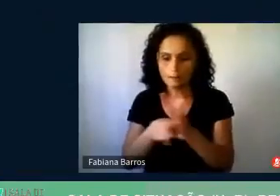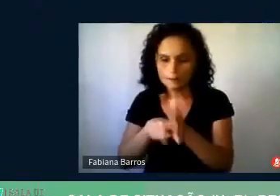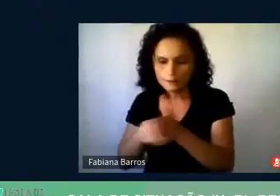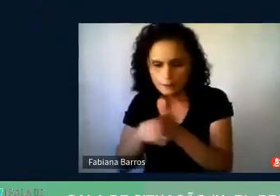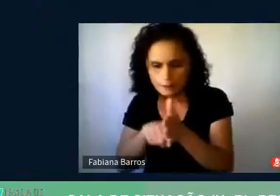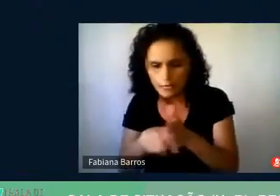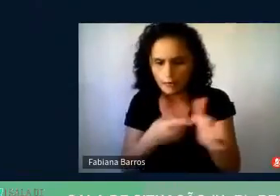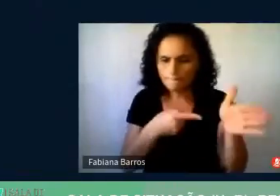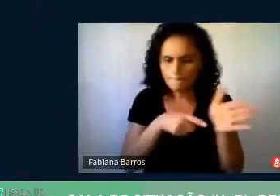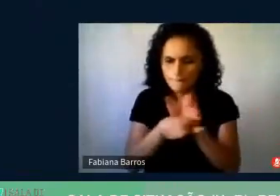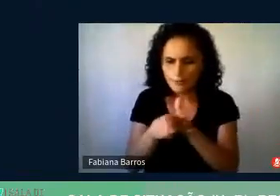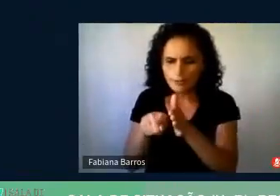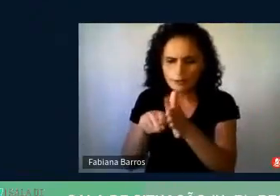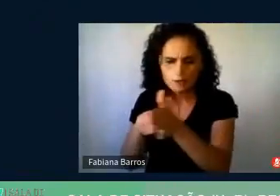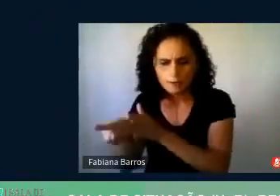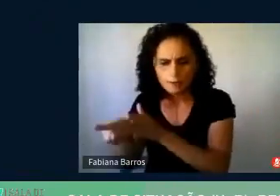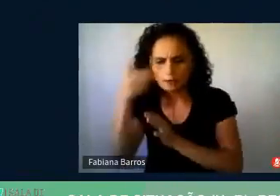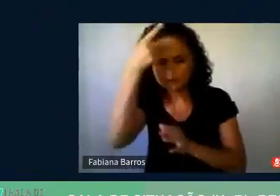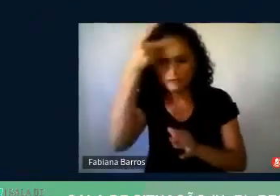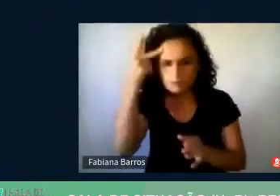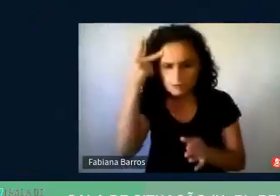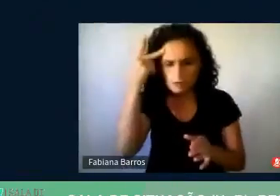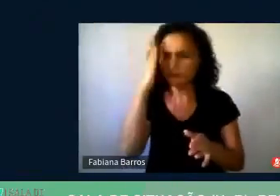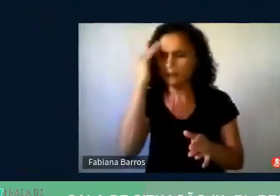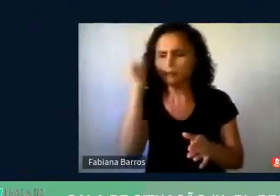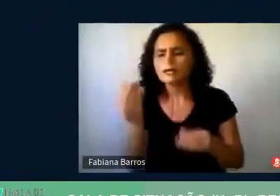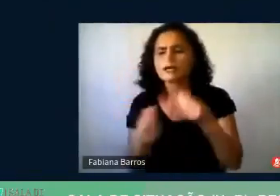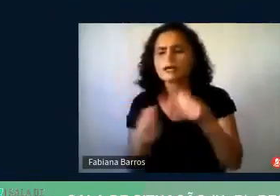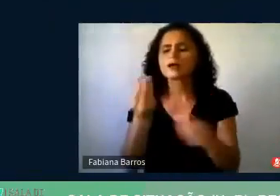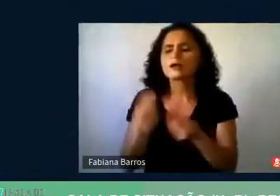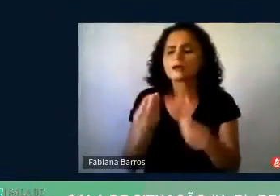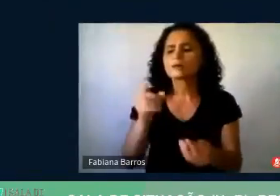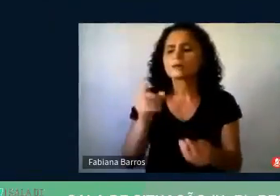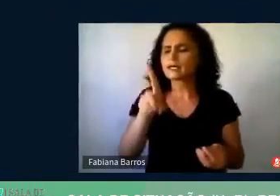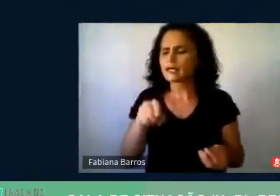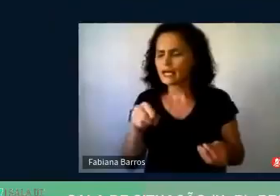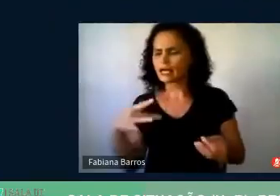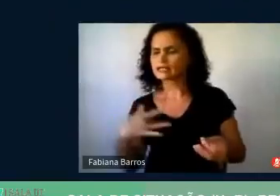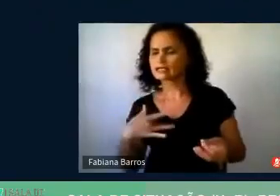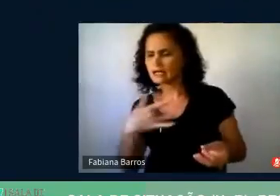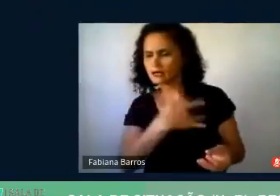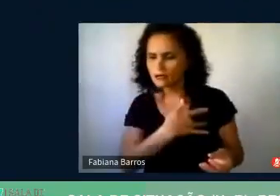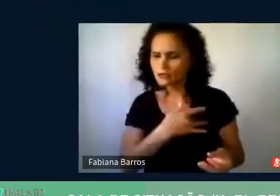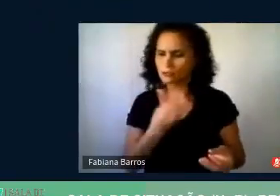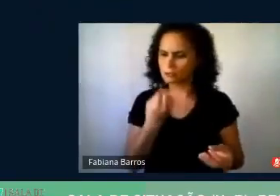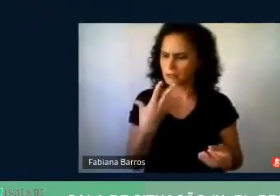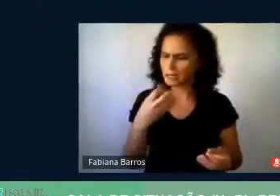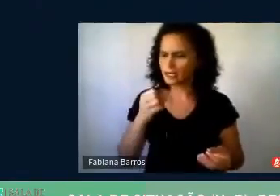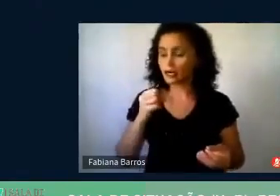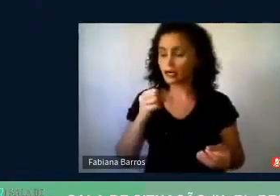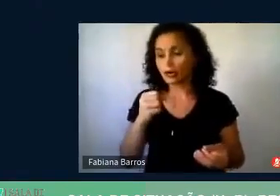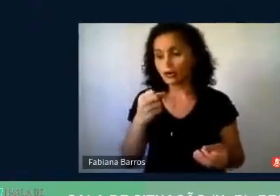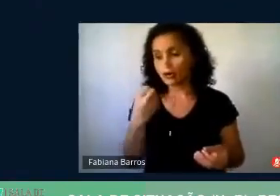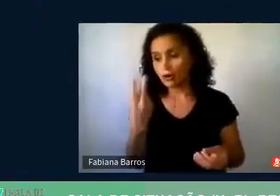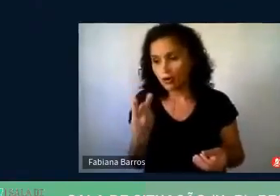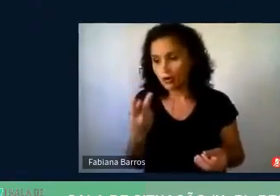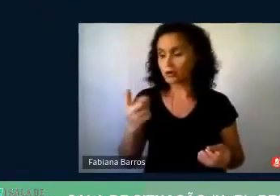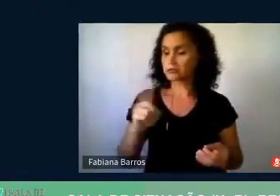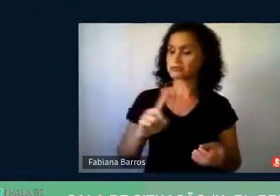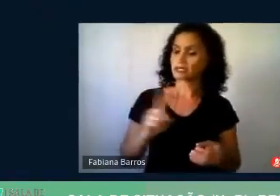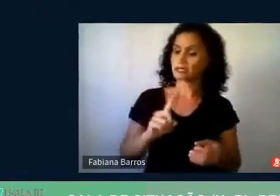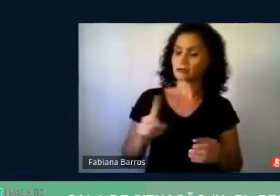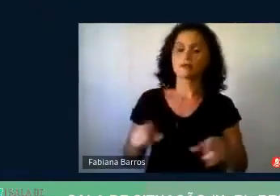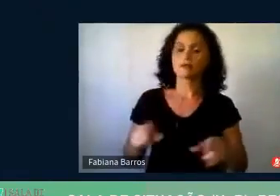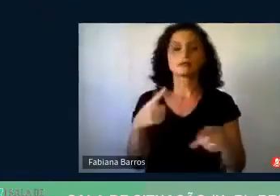e a gente checa como é que está o status de saúde dela e dos seus familiares. E se a gente detecta um caso nos familiares, a gente já é capaz de isolar